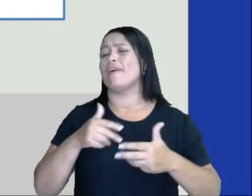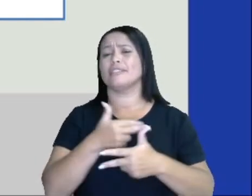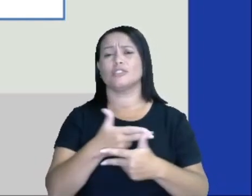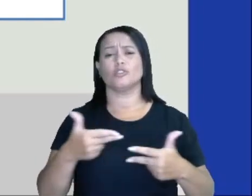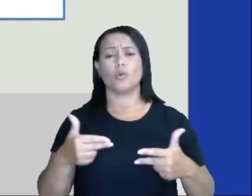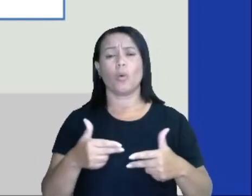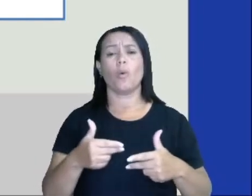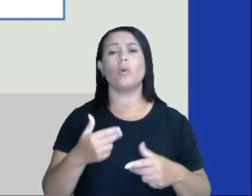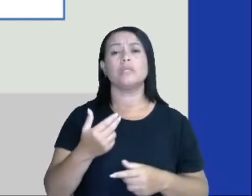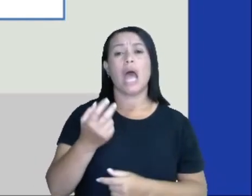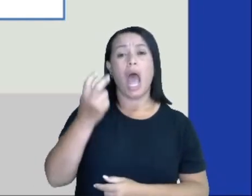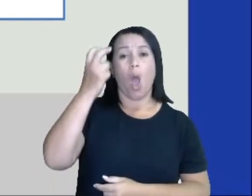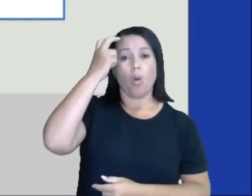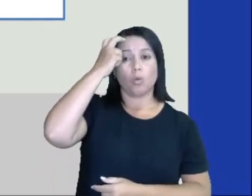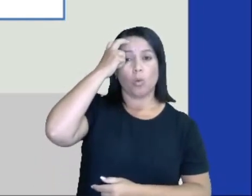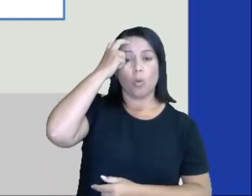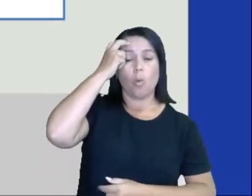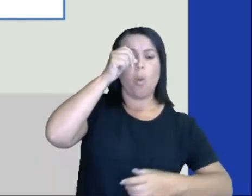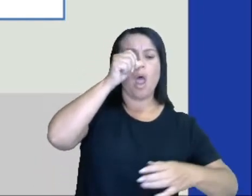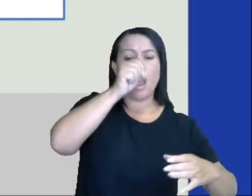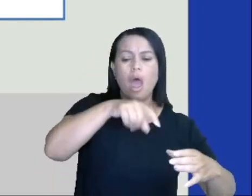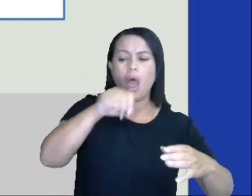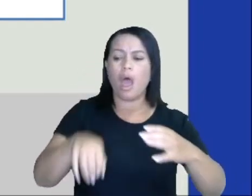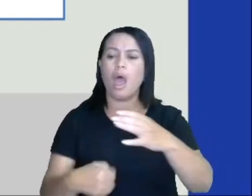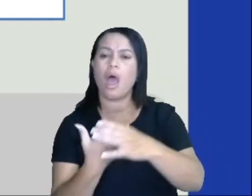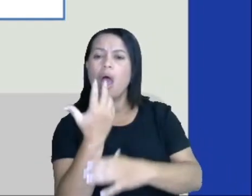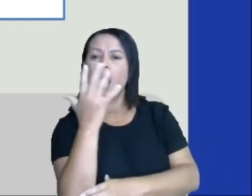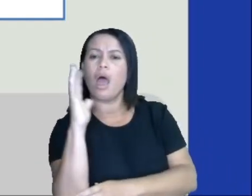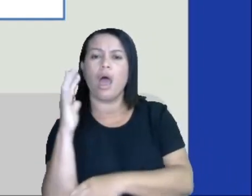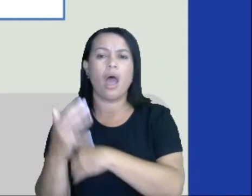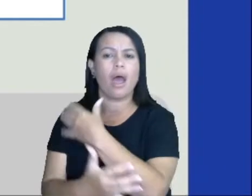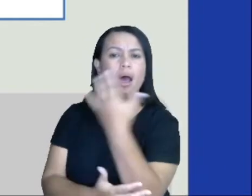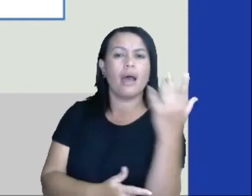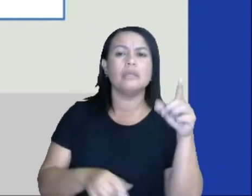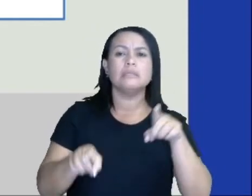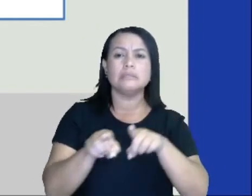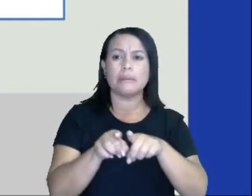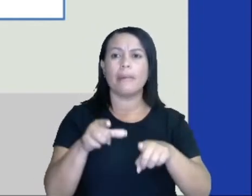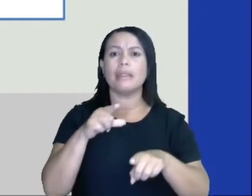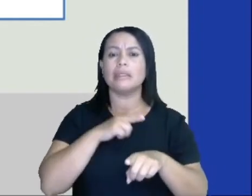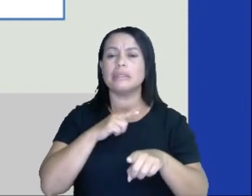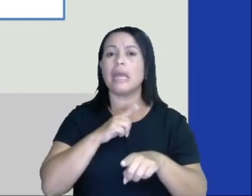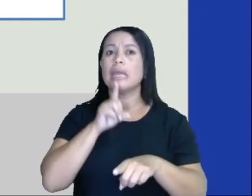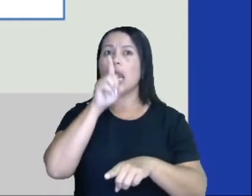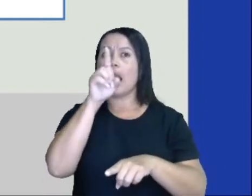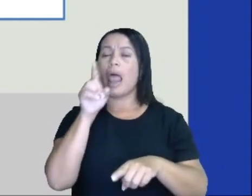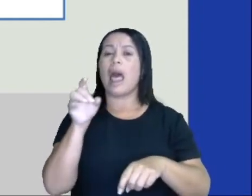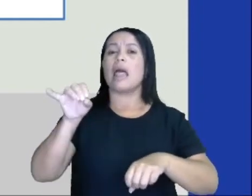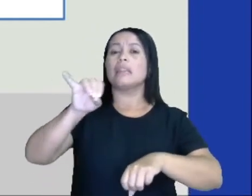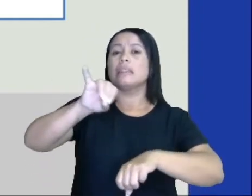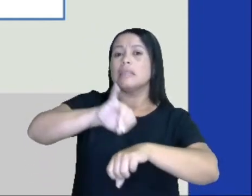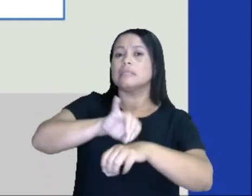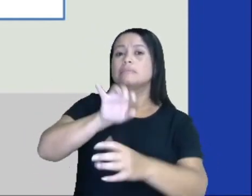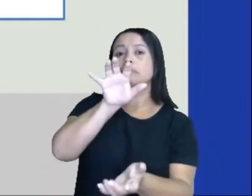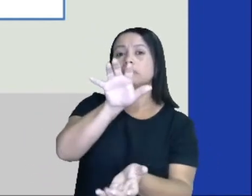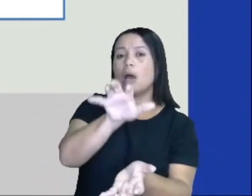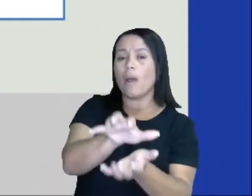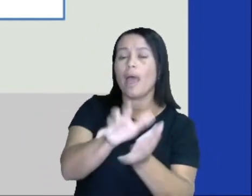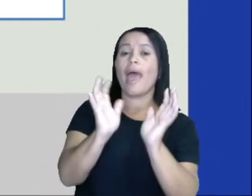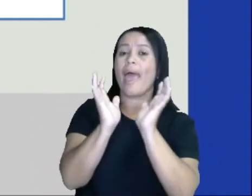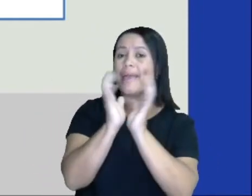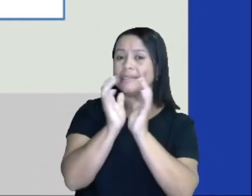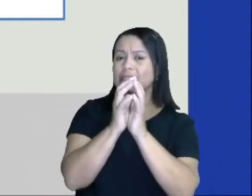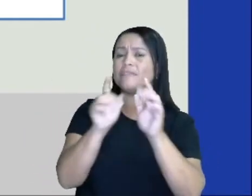A cultura do cultivo de hortaliças e granjeiro, que abastece a capital, Recife e outras cidades